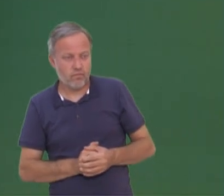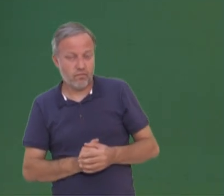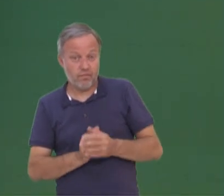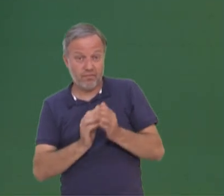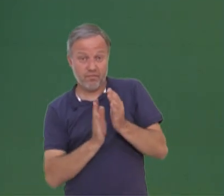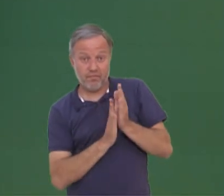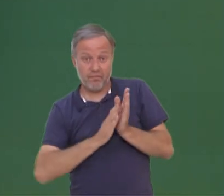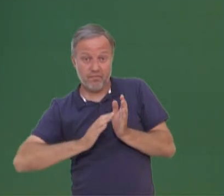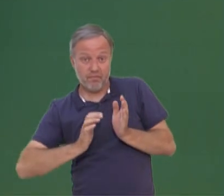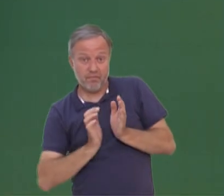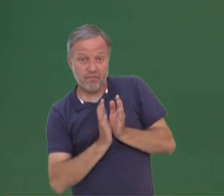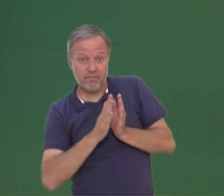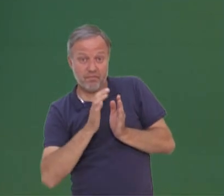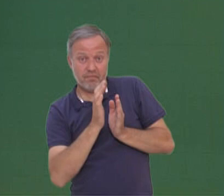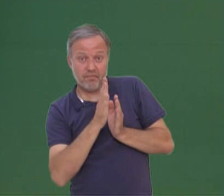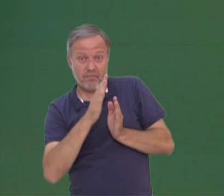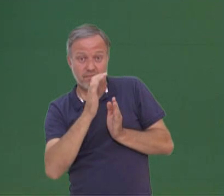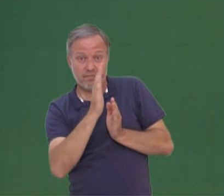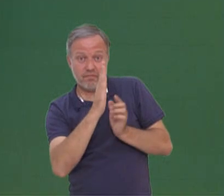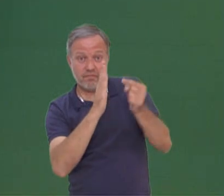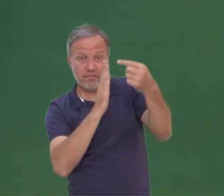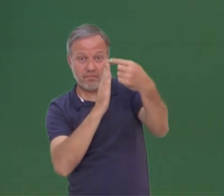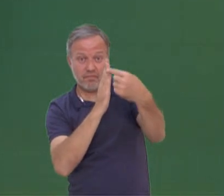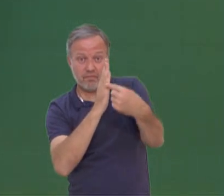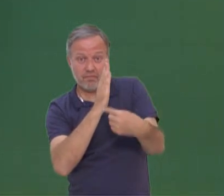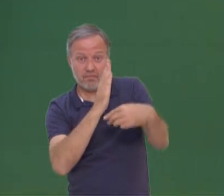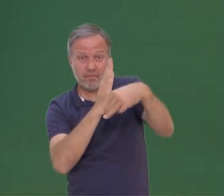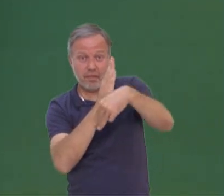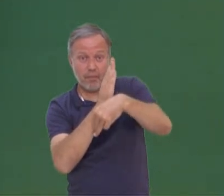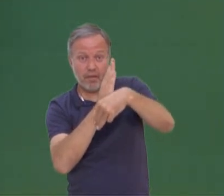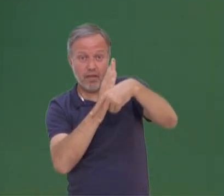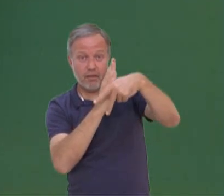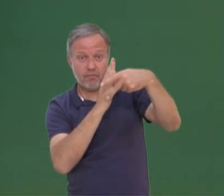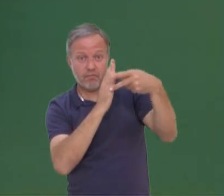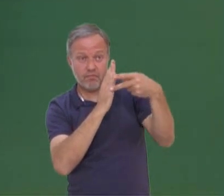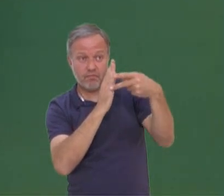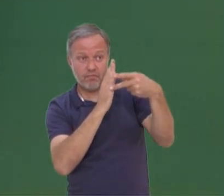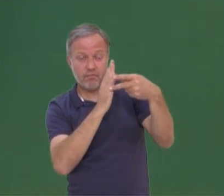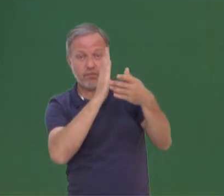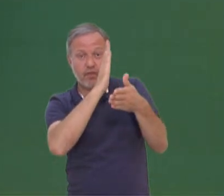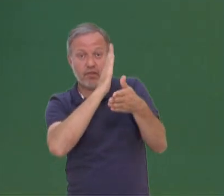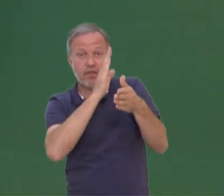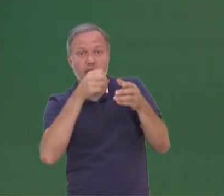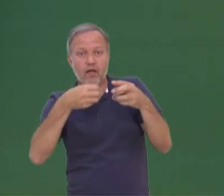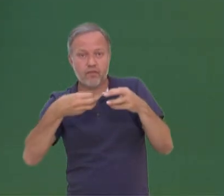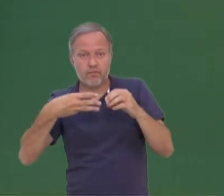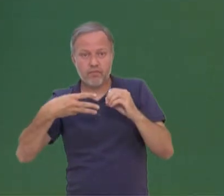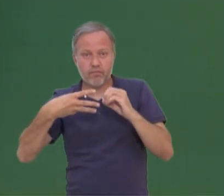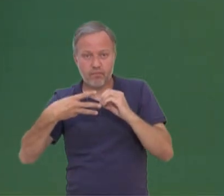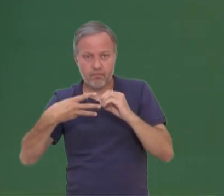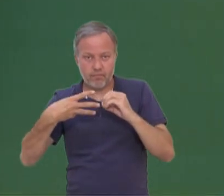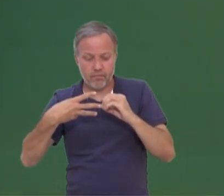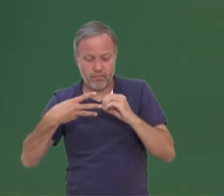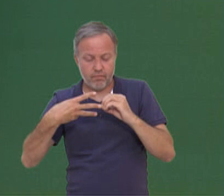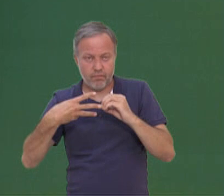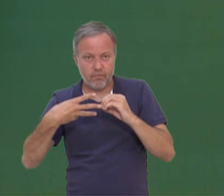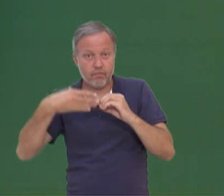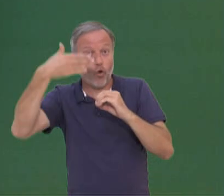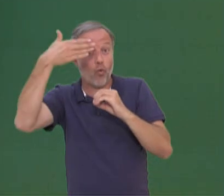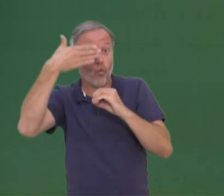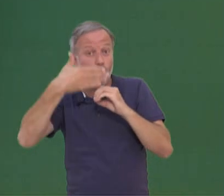linha dupla é a membrana da célula. Então, essa aqui é uma célula que foi cortada, E nós estamos enxergando o corte